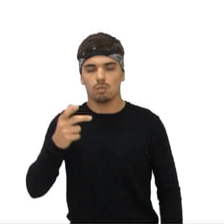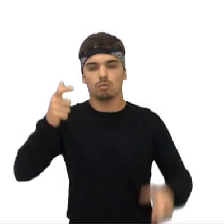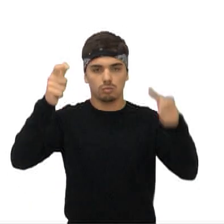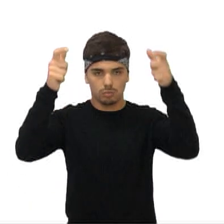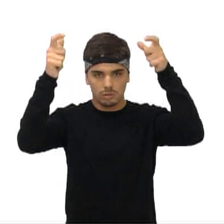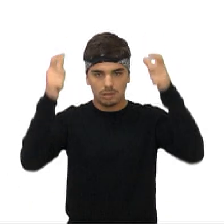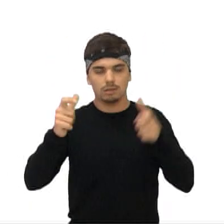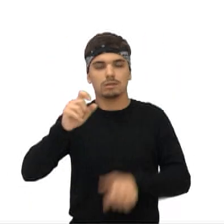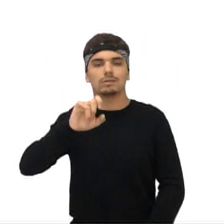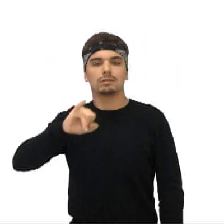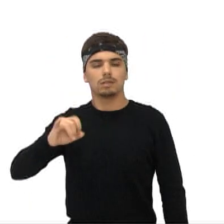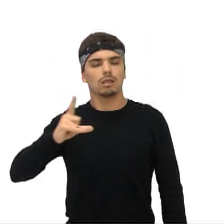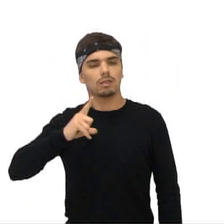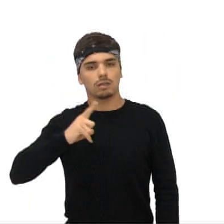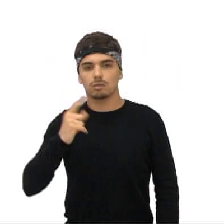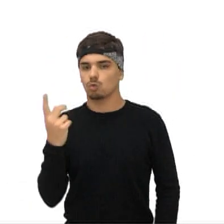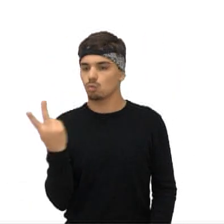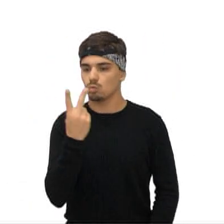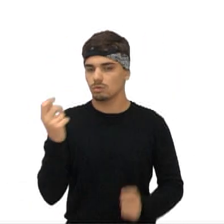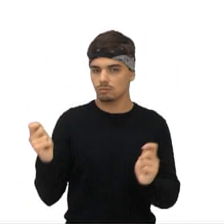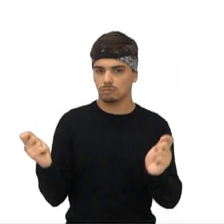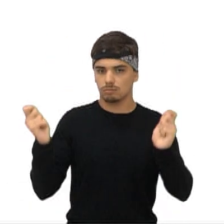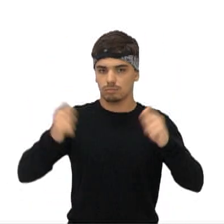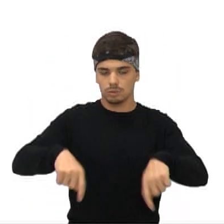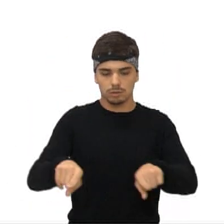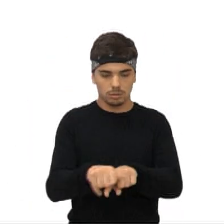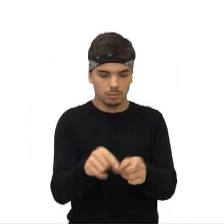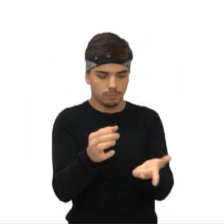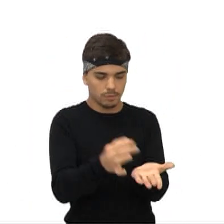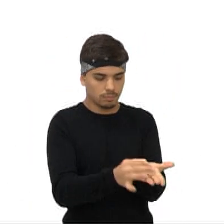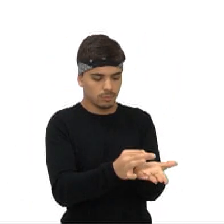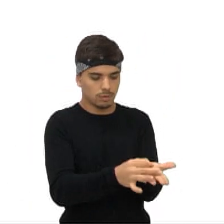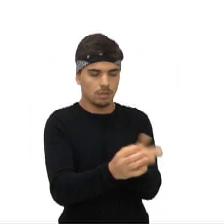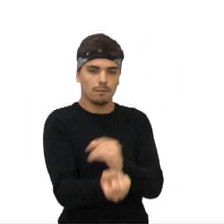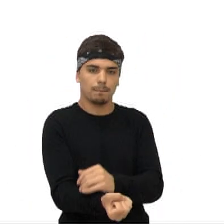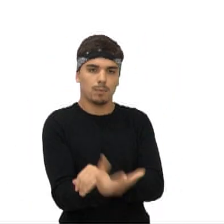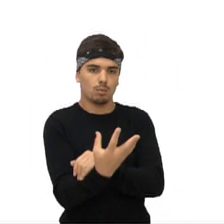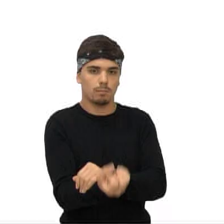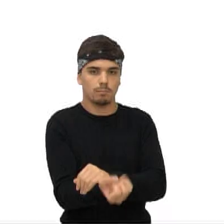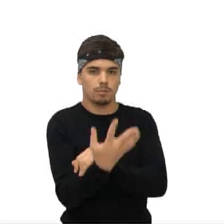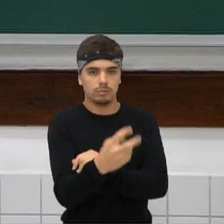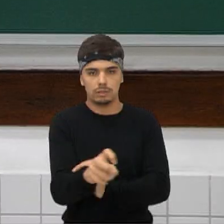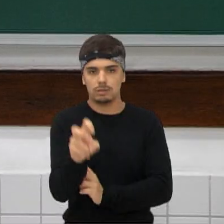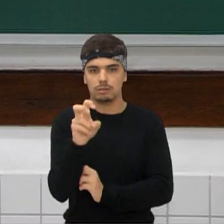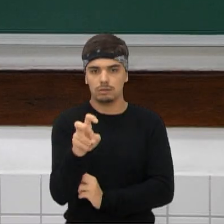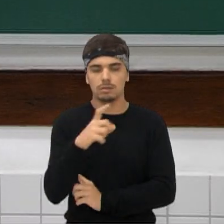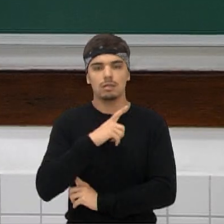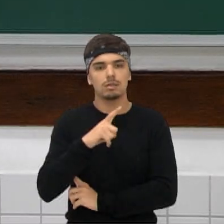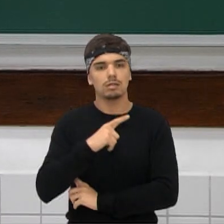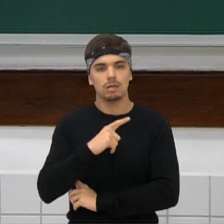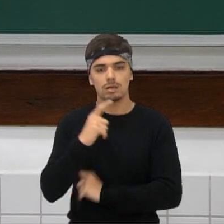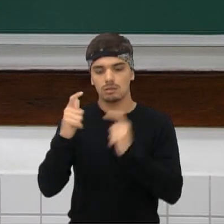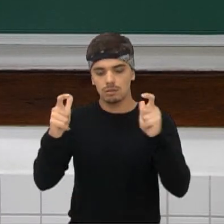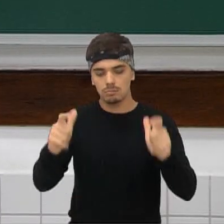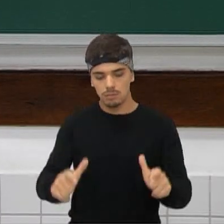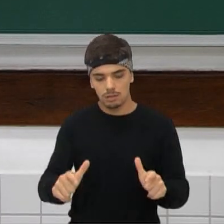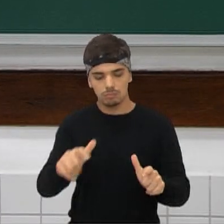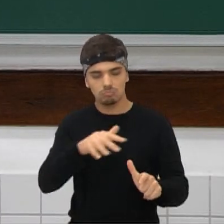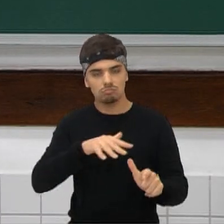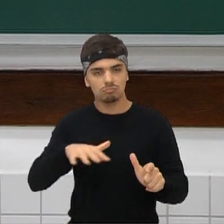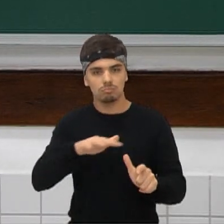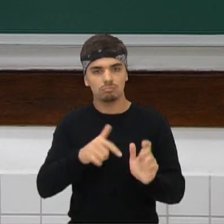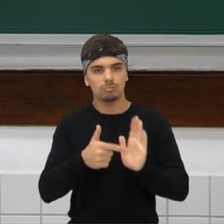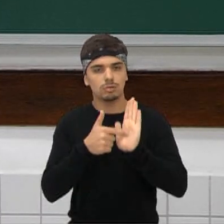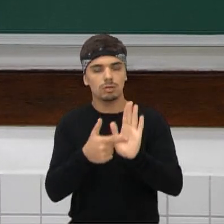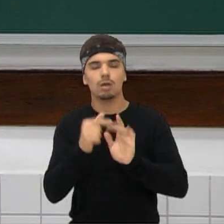2 possibilidades de resultado e a moeda é lançada 5 vezes, então eu tenho um espaço amostral de quanto? De